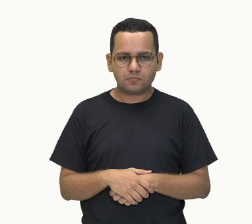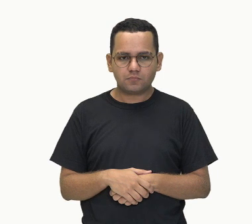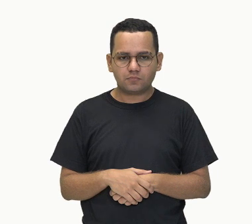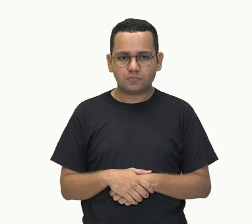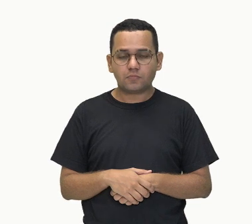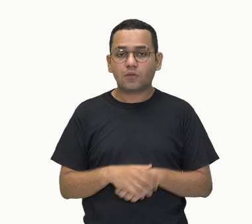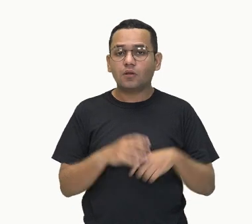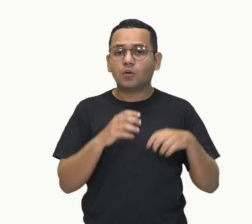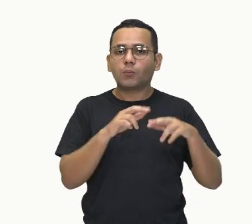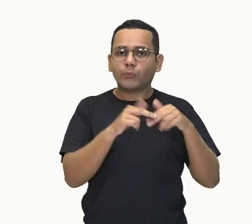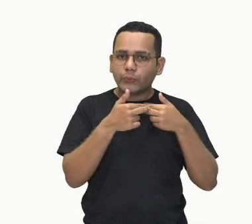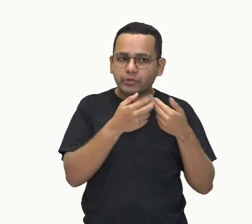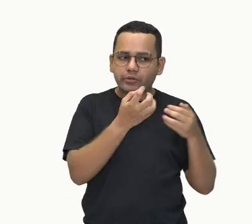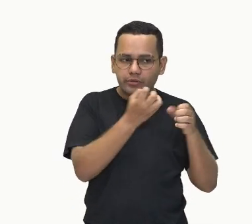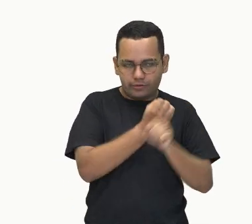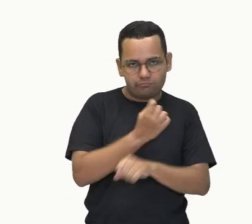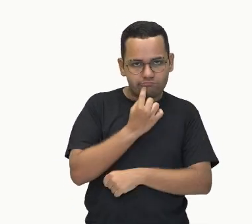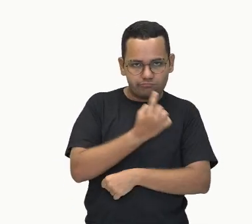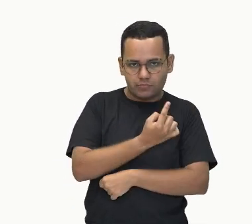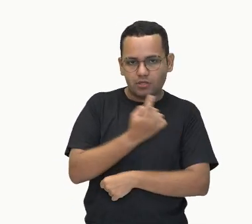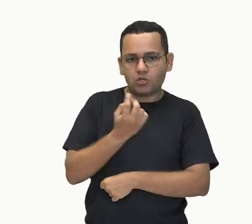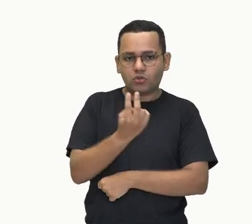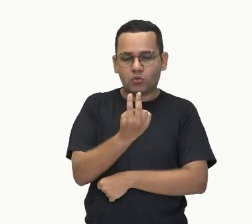2/7 de x